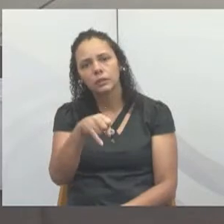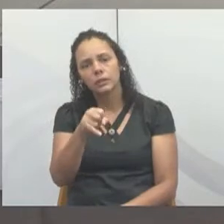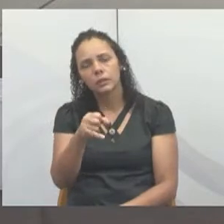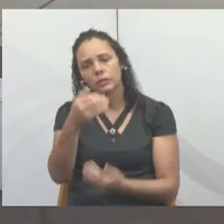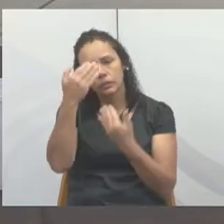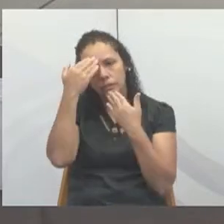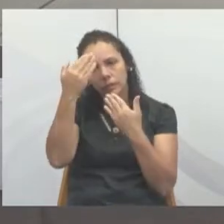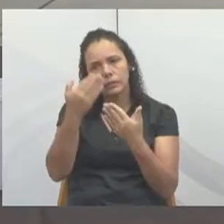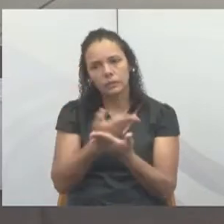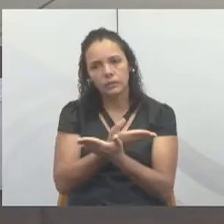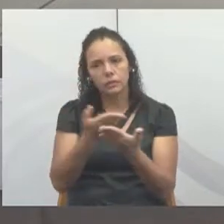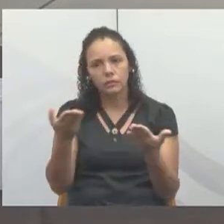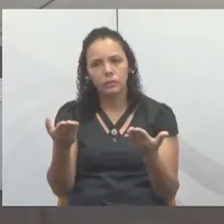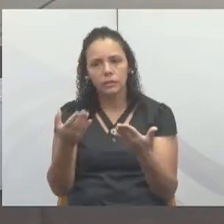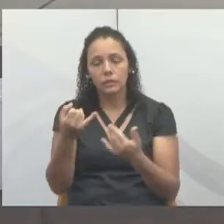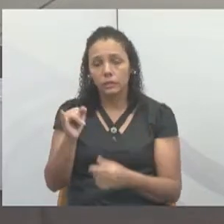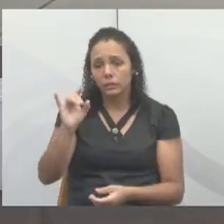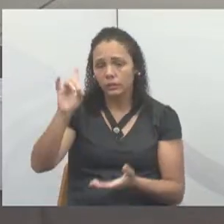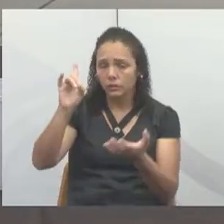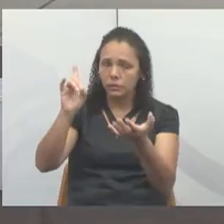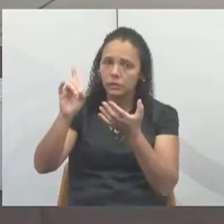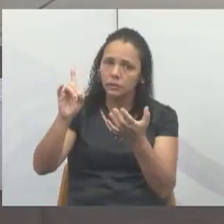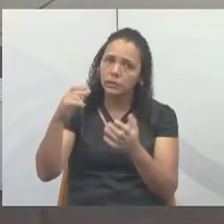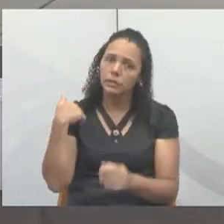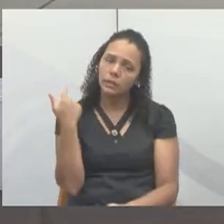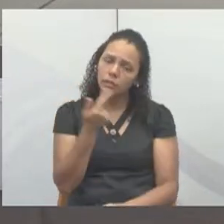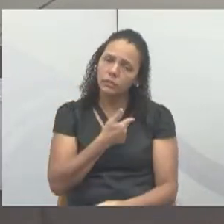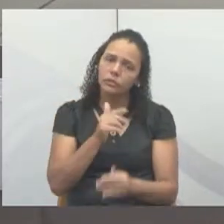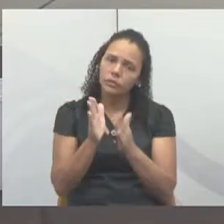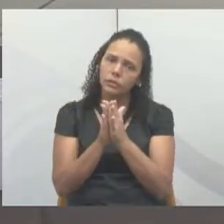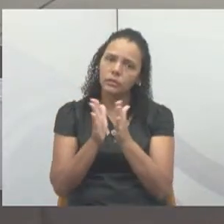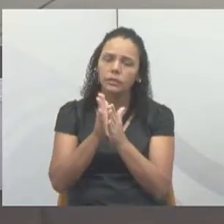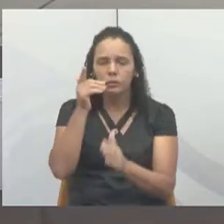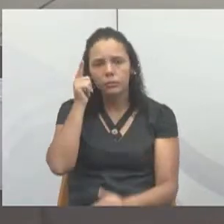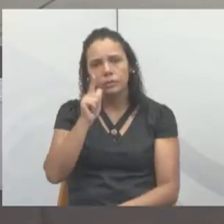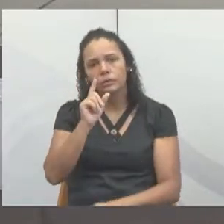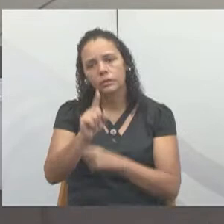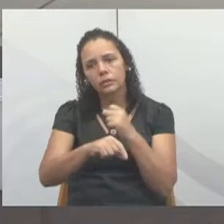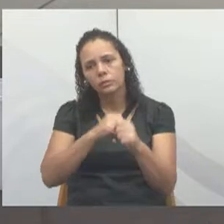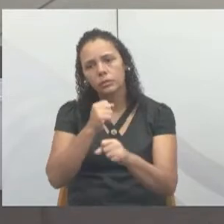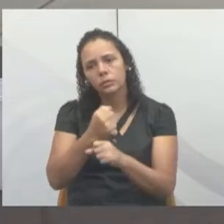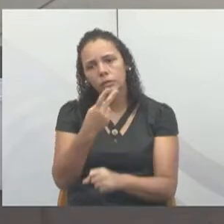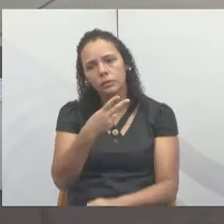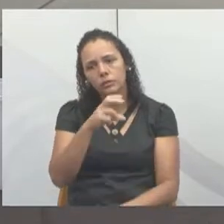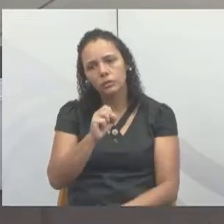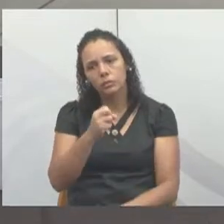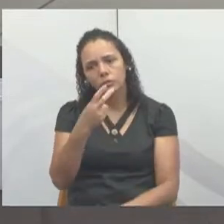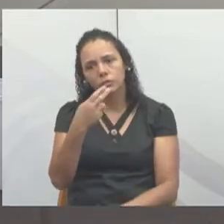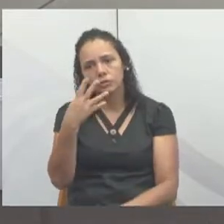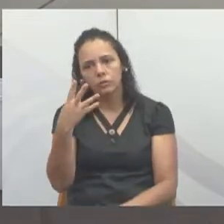de todos, e se Deus quiser, a gente vai rezando para dar certo para 2024.